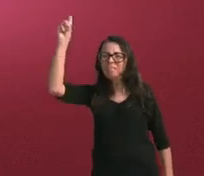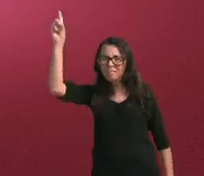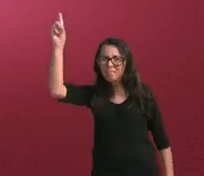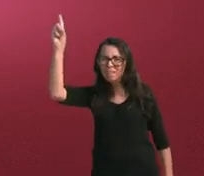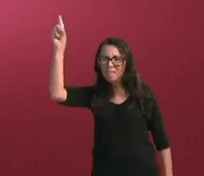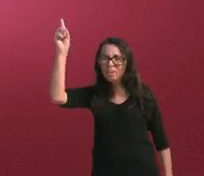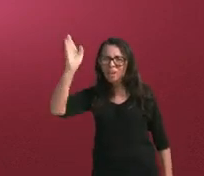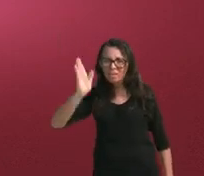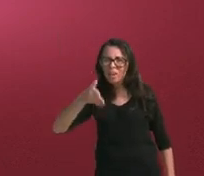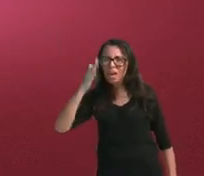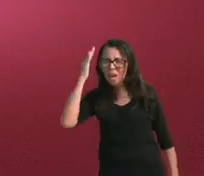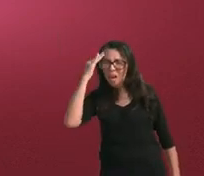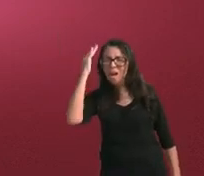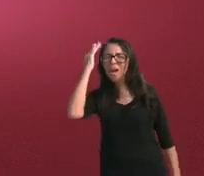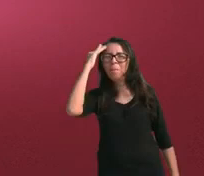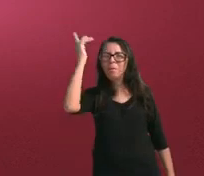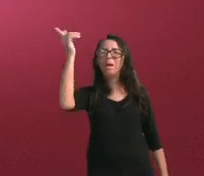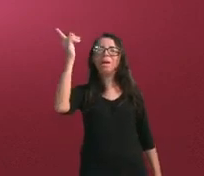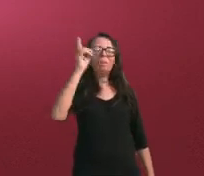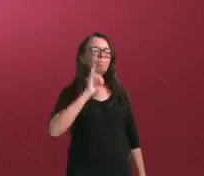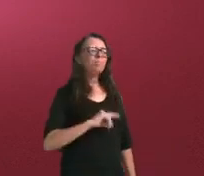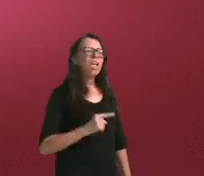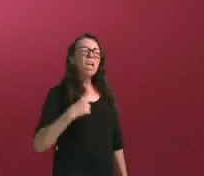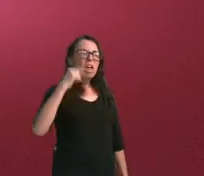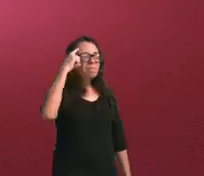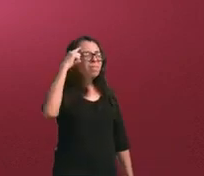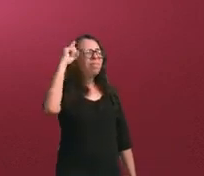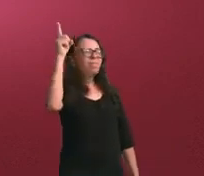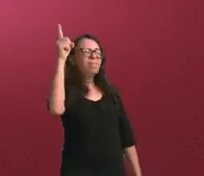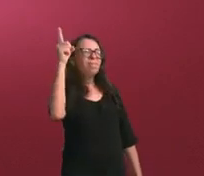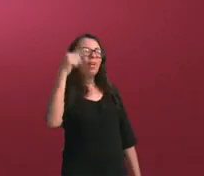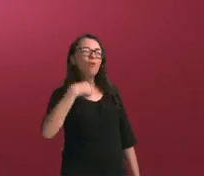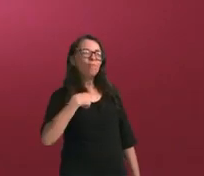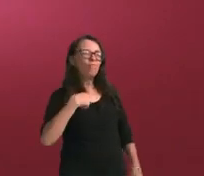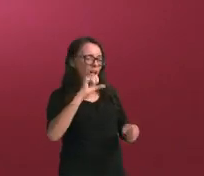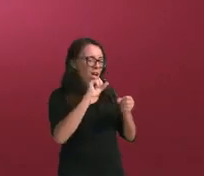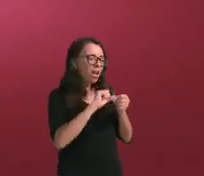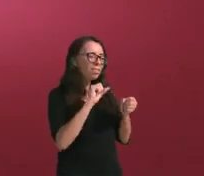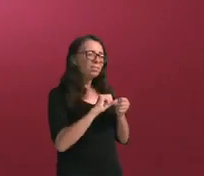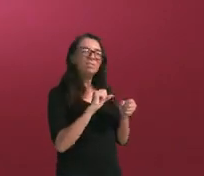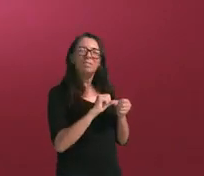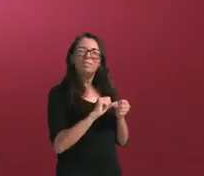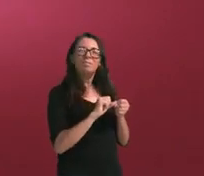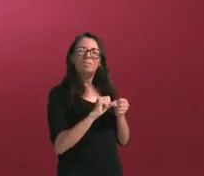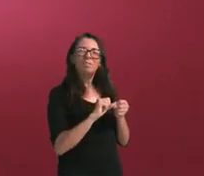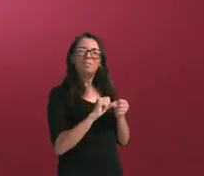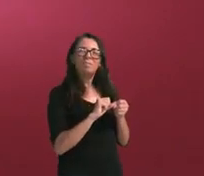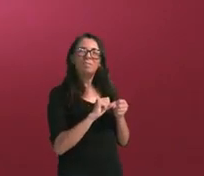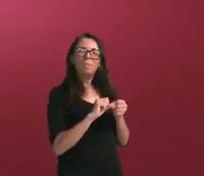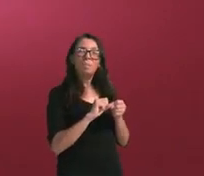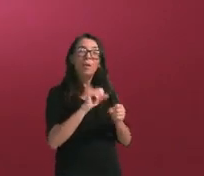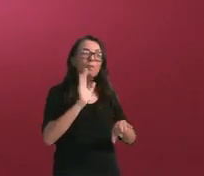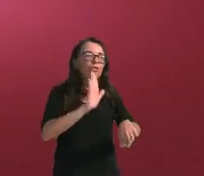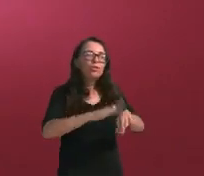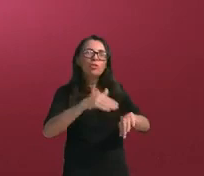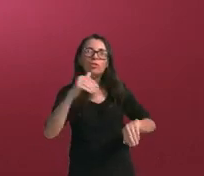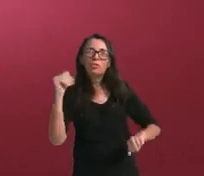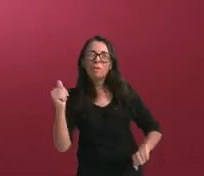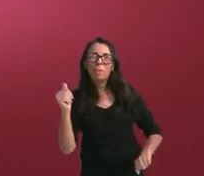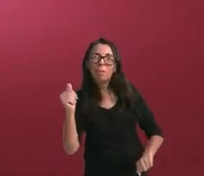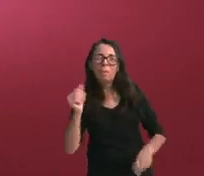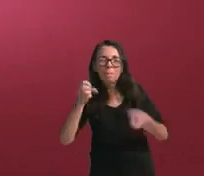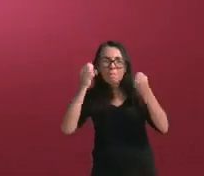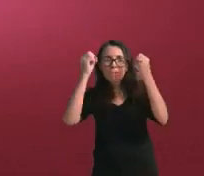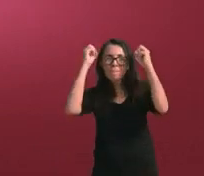transparente, é um Deus de transparência. Quando Ele quer algum propósito, Ele deixa claro aos seus servos, aos seus discípulos. Deixou claro